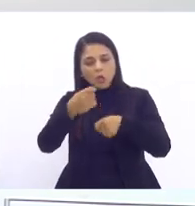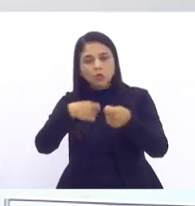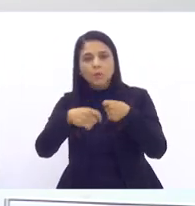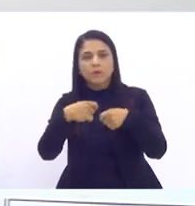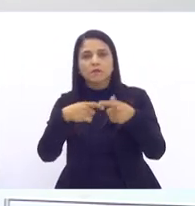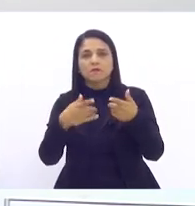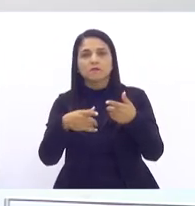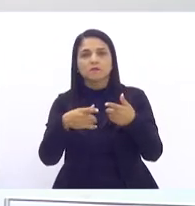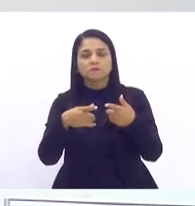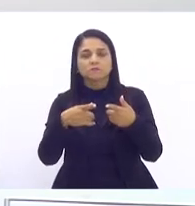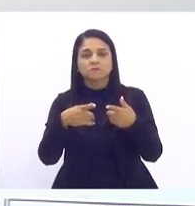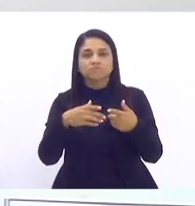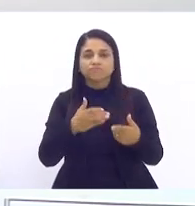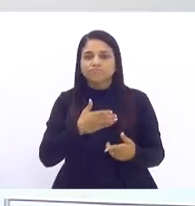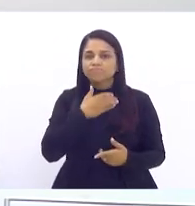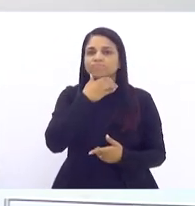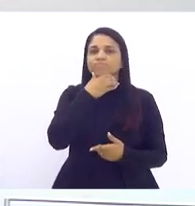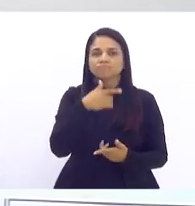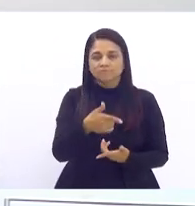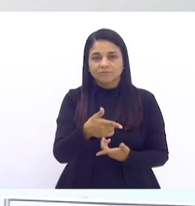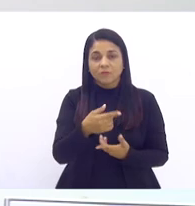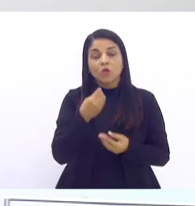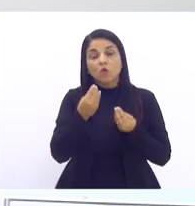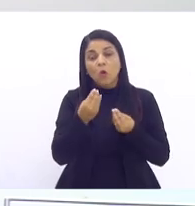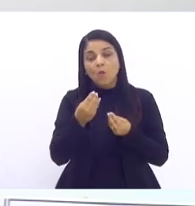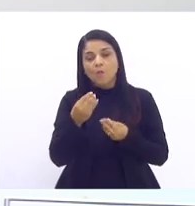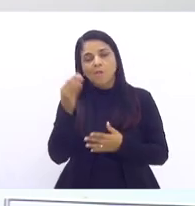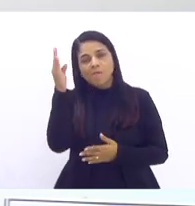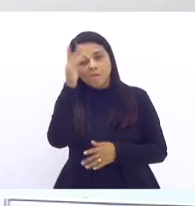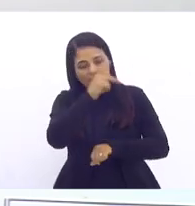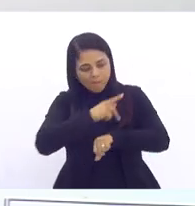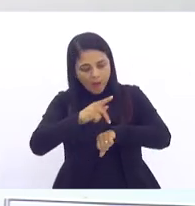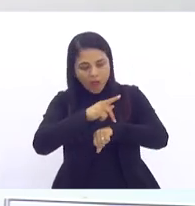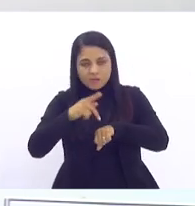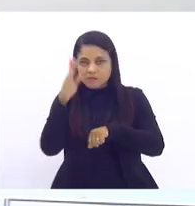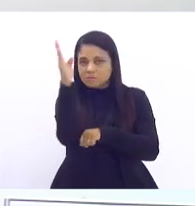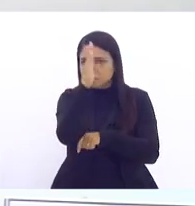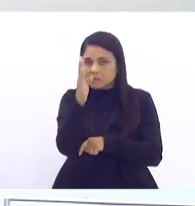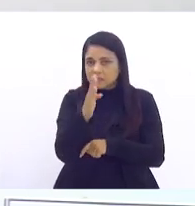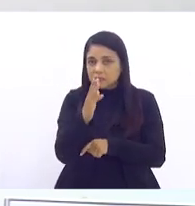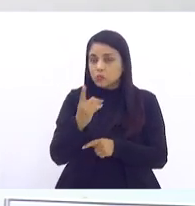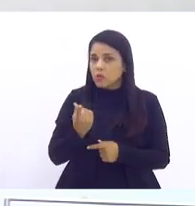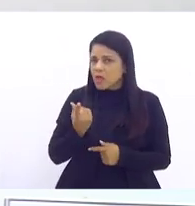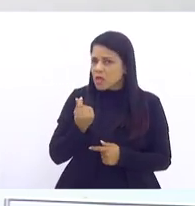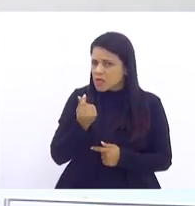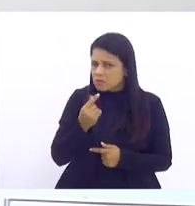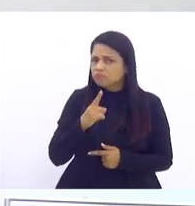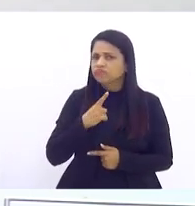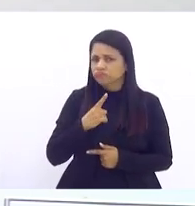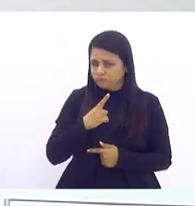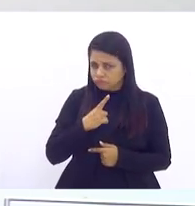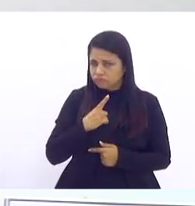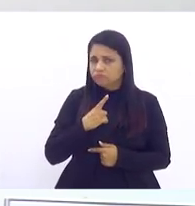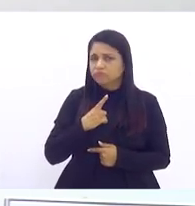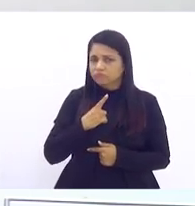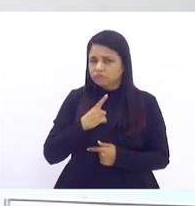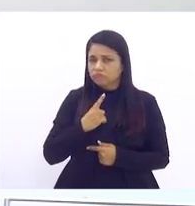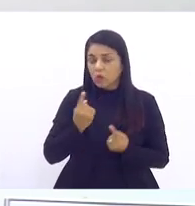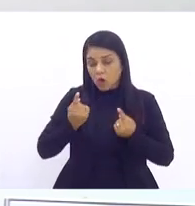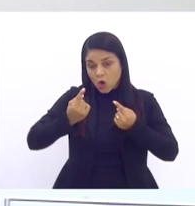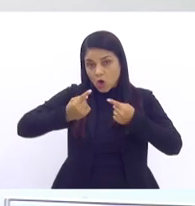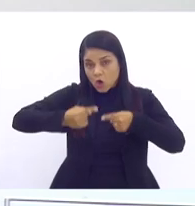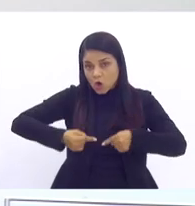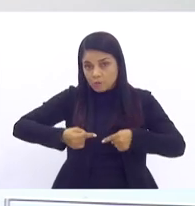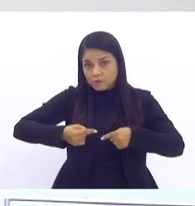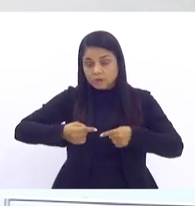econômico como é que um Pai Rico como o Brasil né que tem competitividade